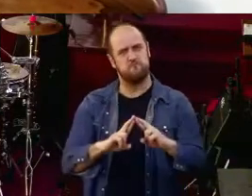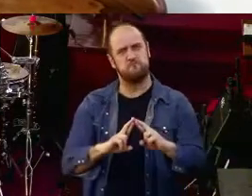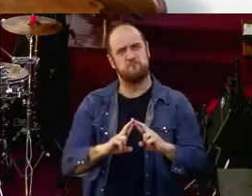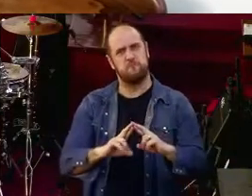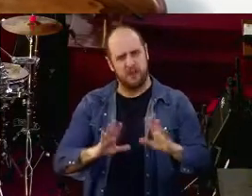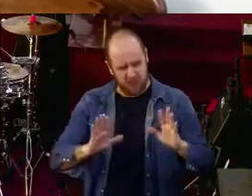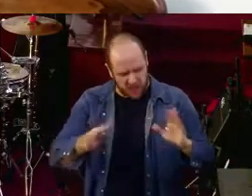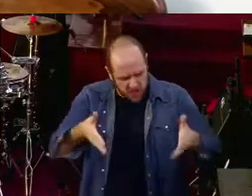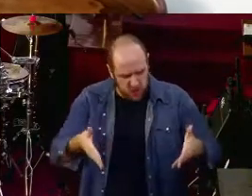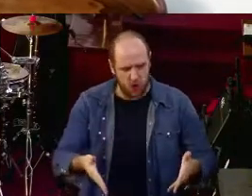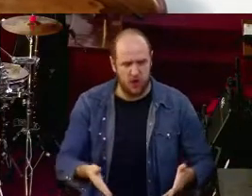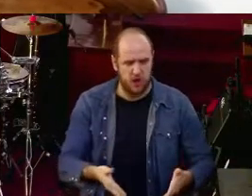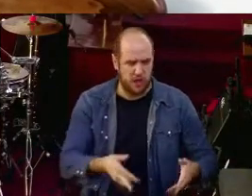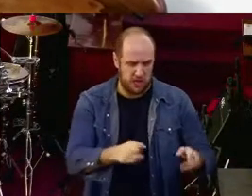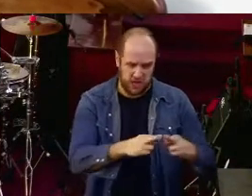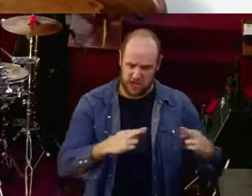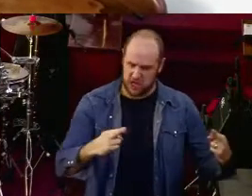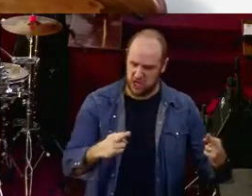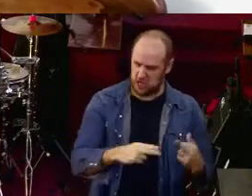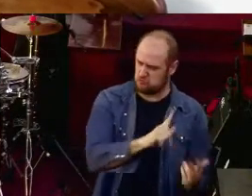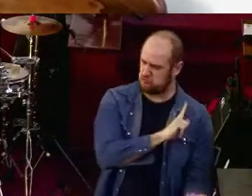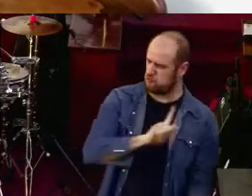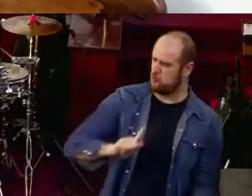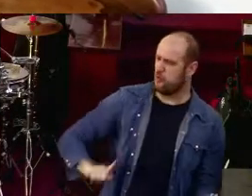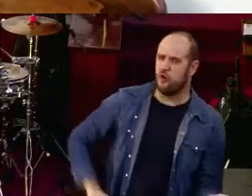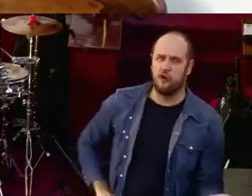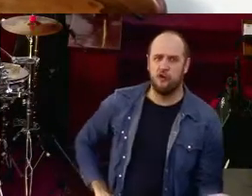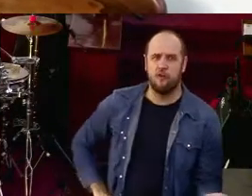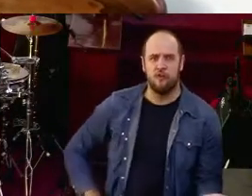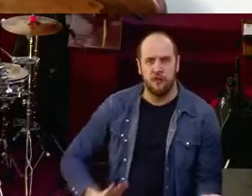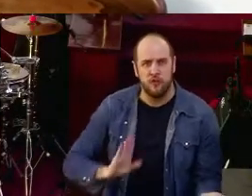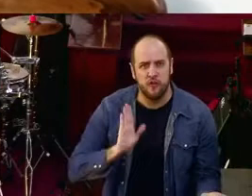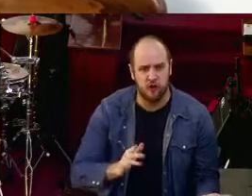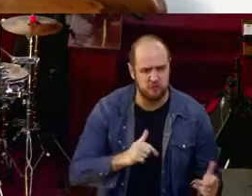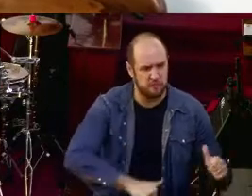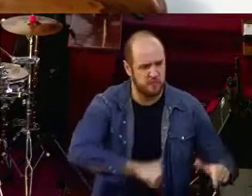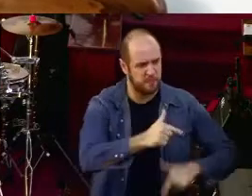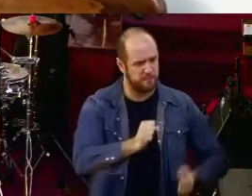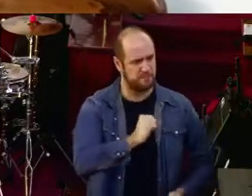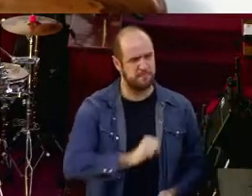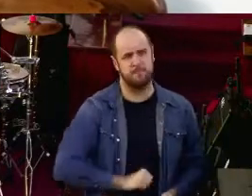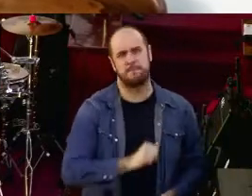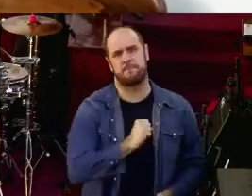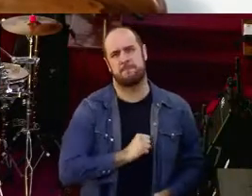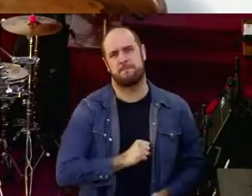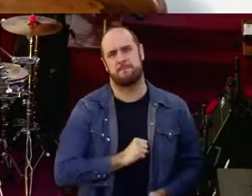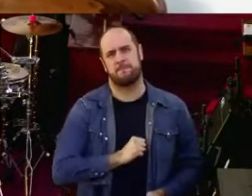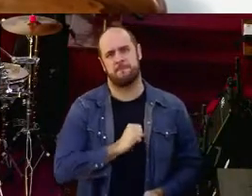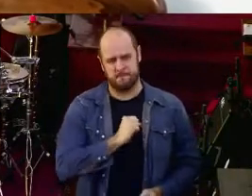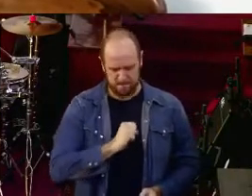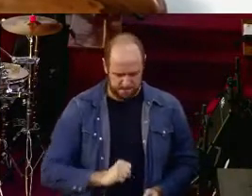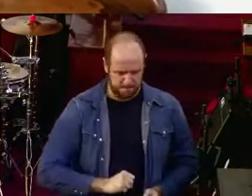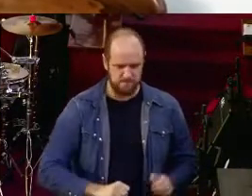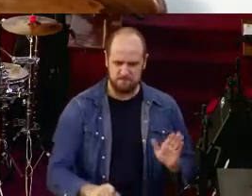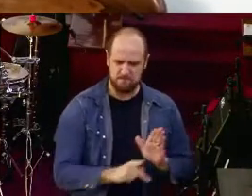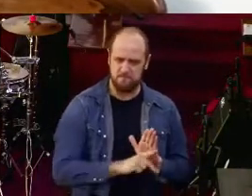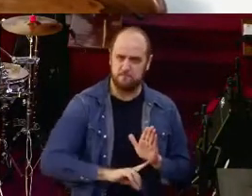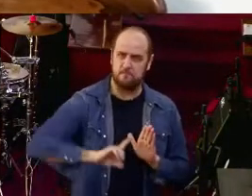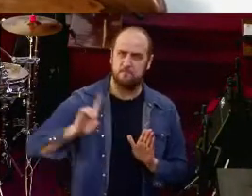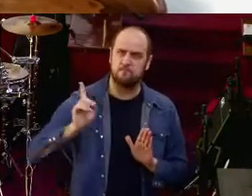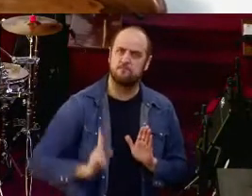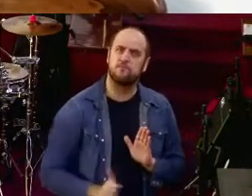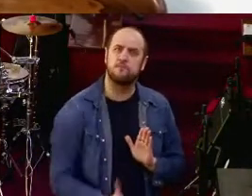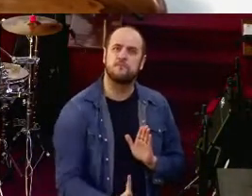agora vai no seu reino governar. Este agora vai exercer o sacerdócio, o sumo sacerdócio, para sempre segundo a